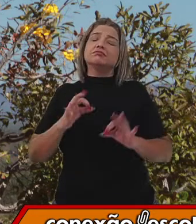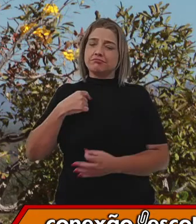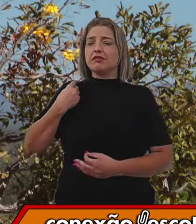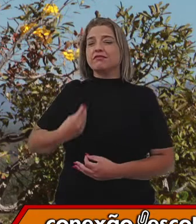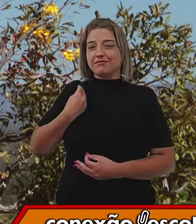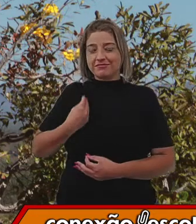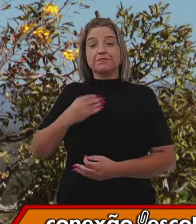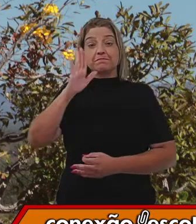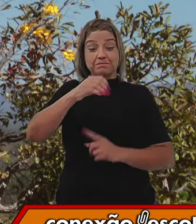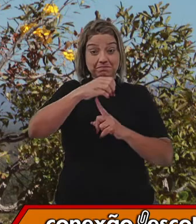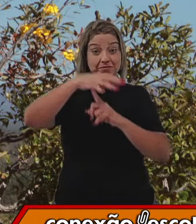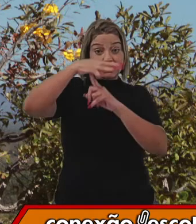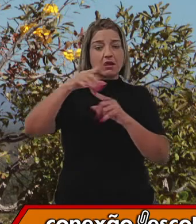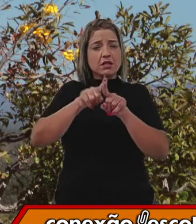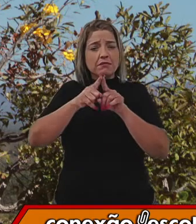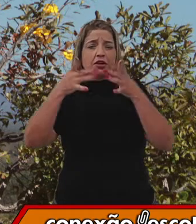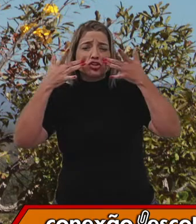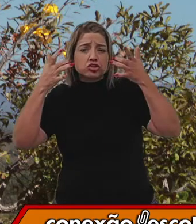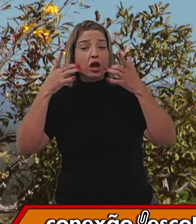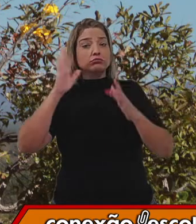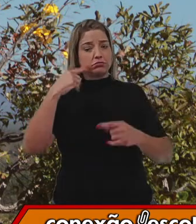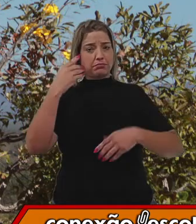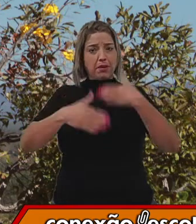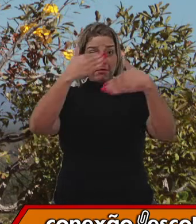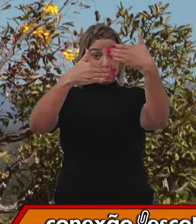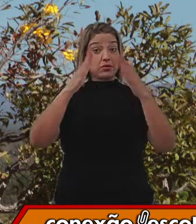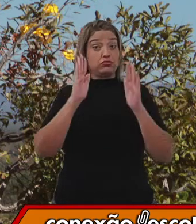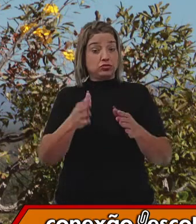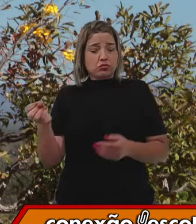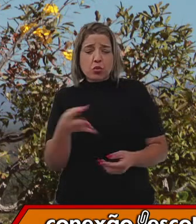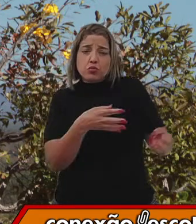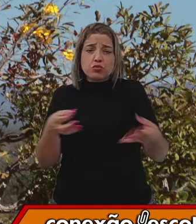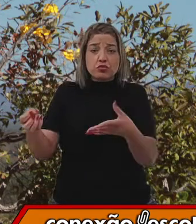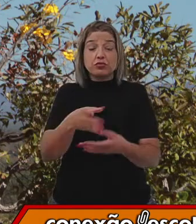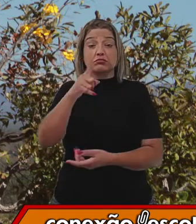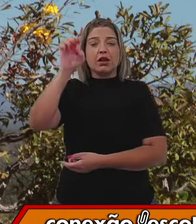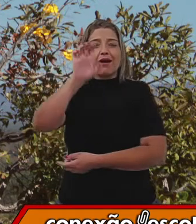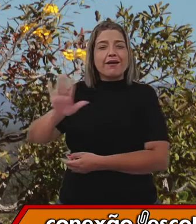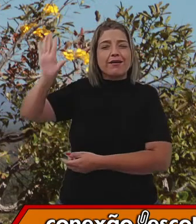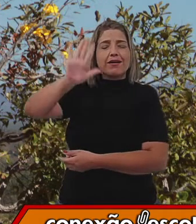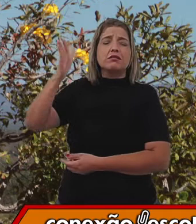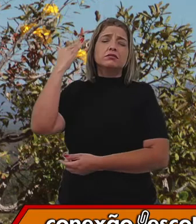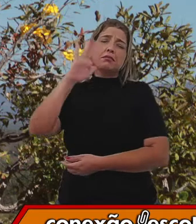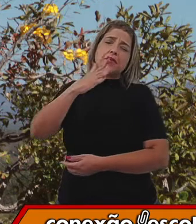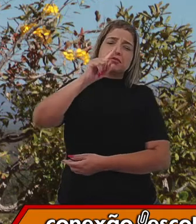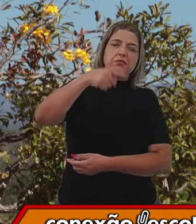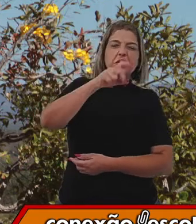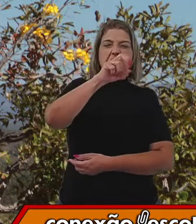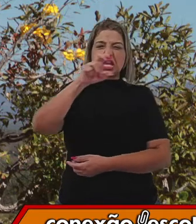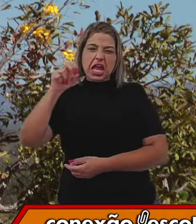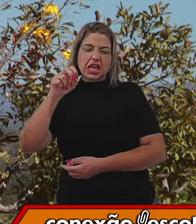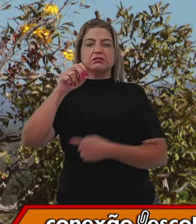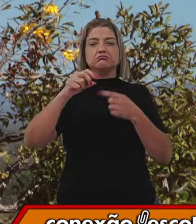os circos, os teatros também evoluíram muito. Na Europa, por volta de 500 a 1500 depois de Cristo,